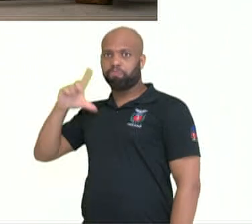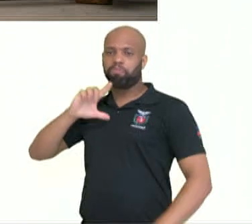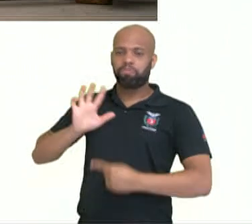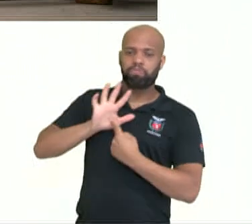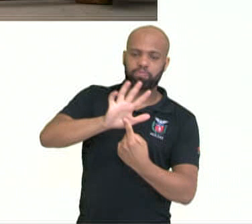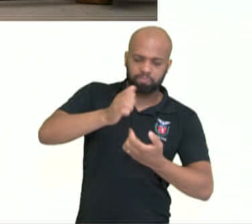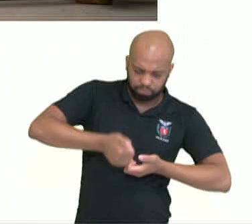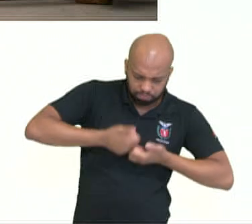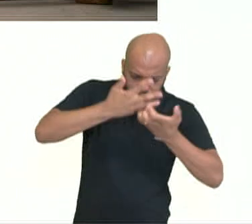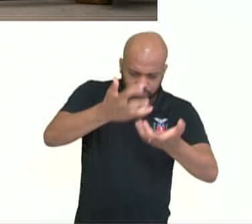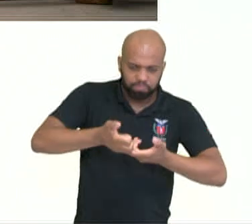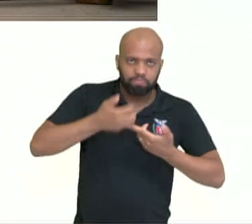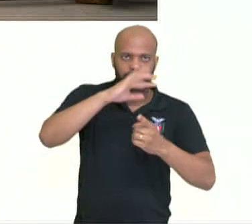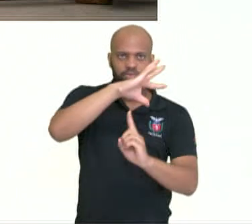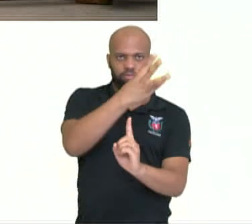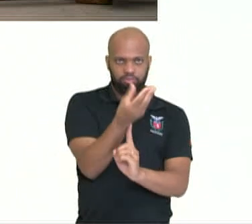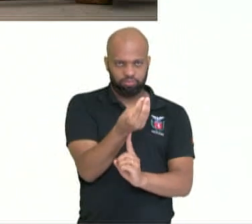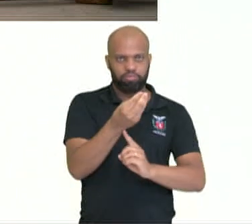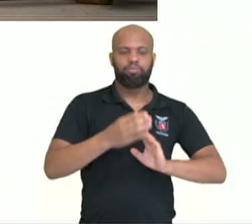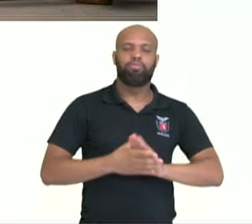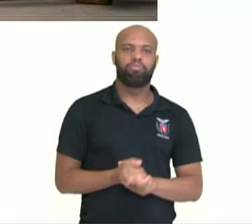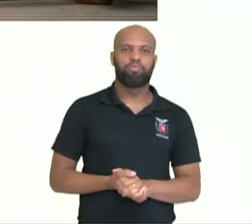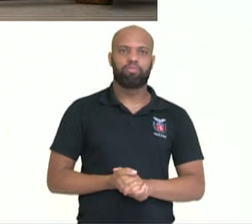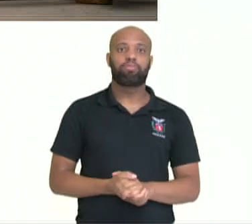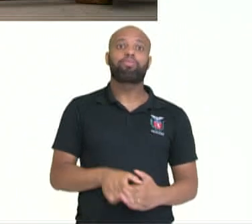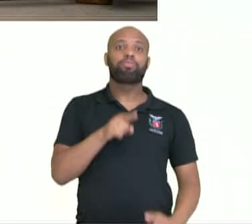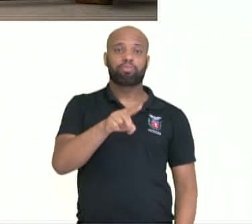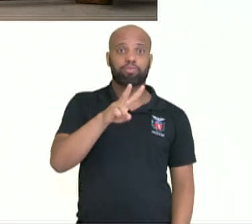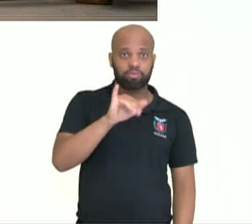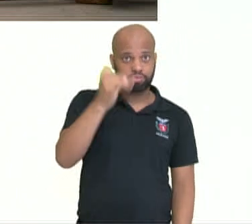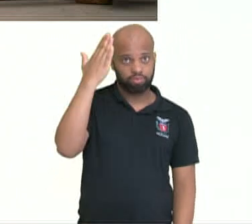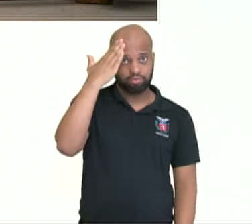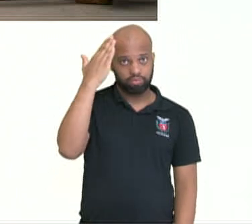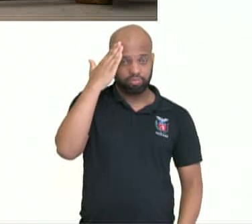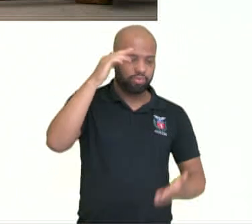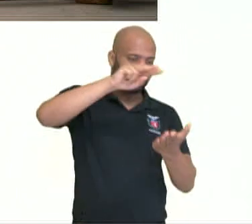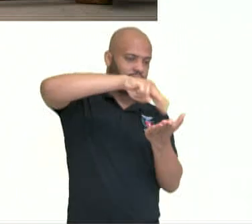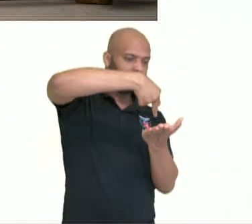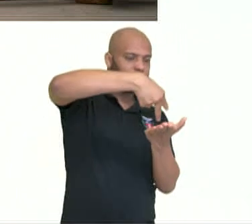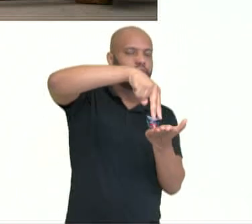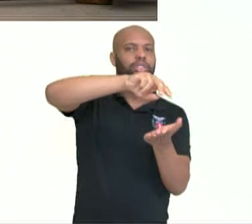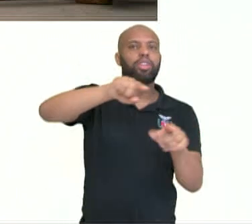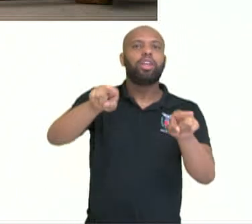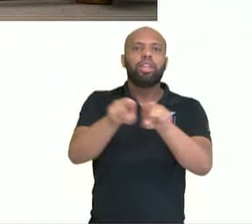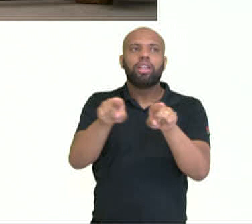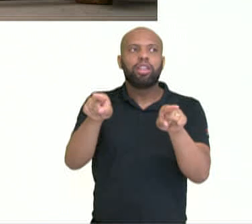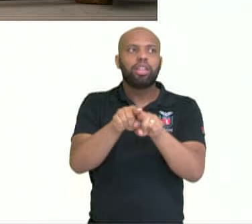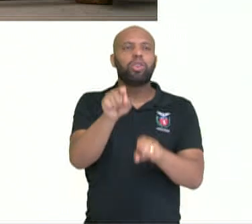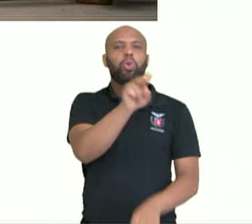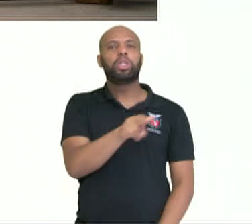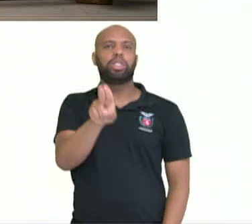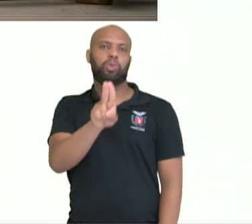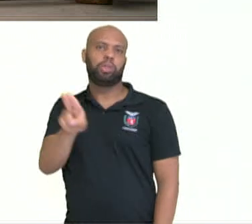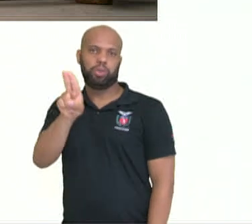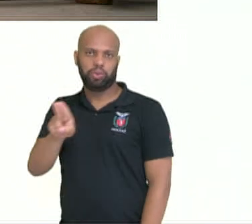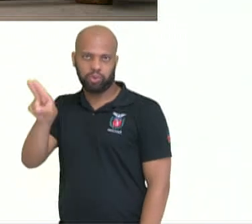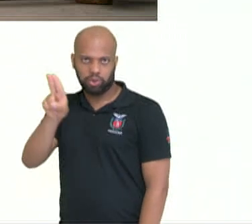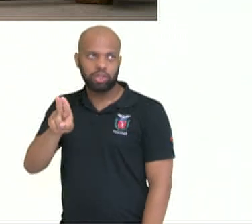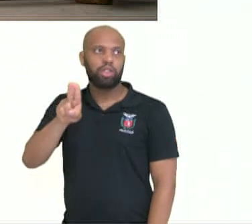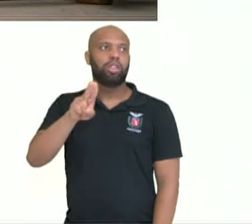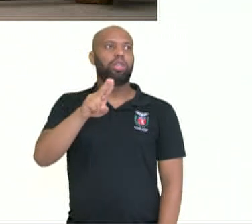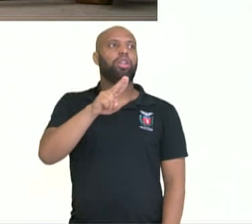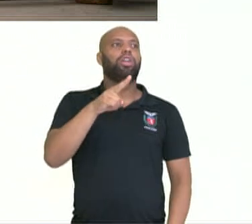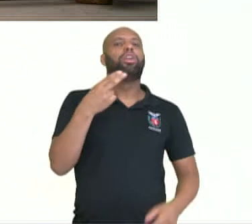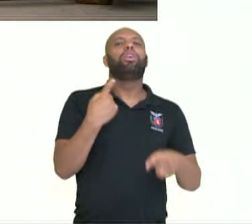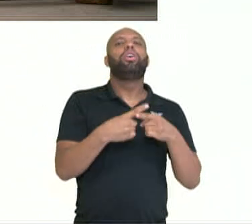manifestação artística. Né? E você vai saber que a dança também é utilizada, né,